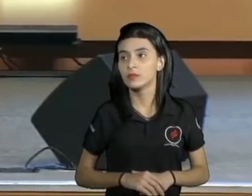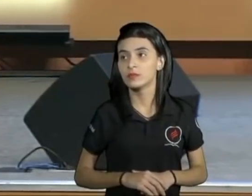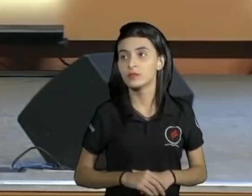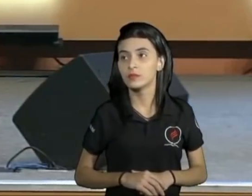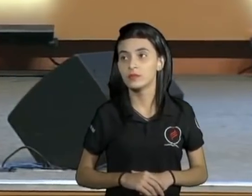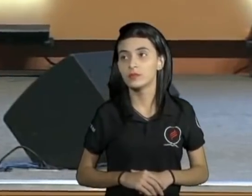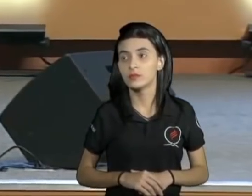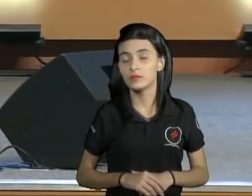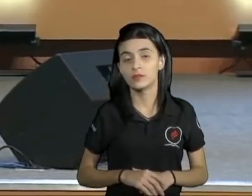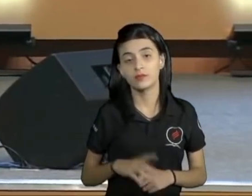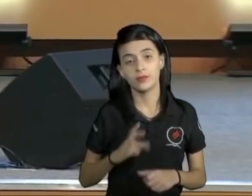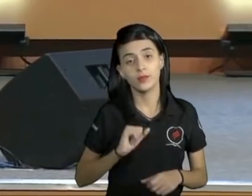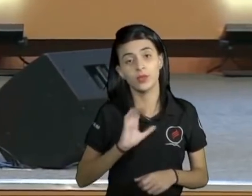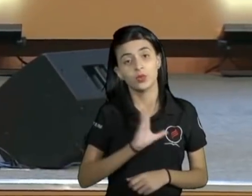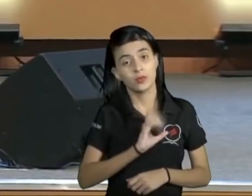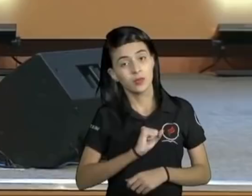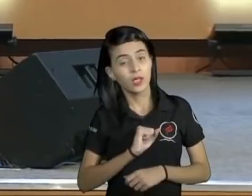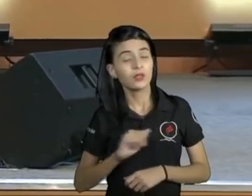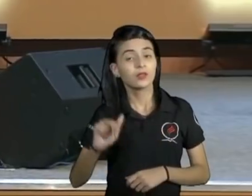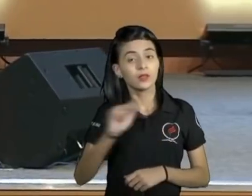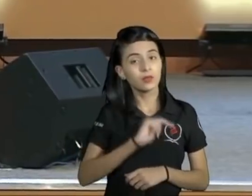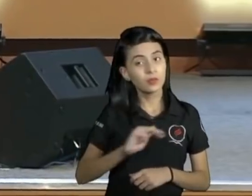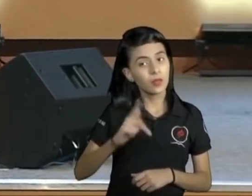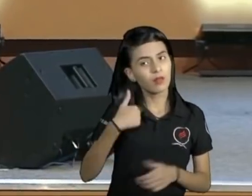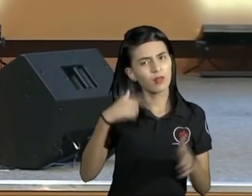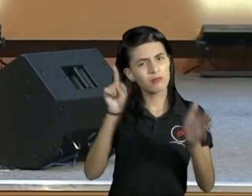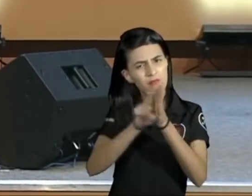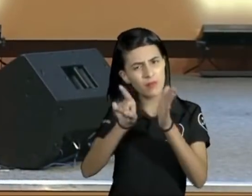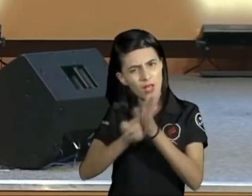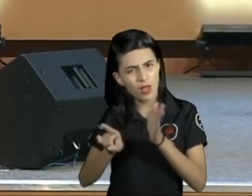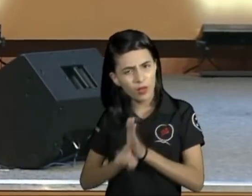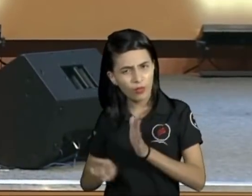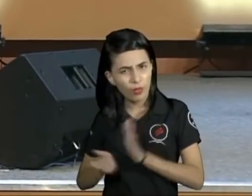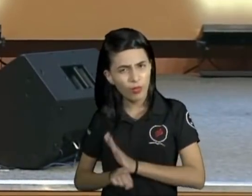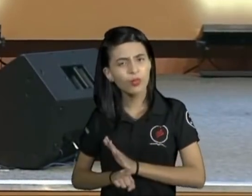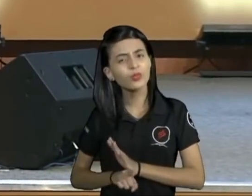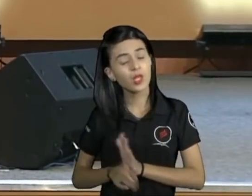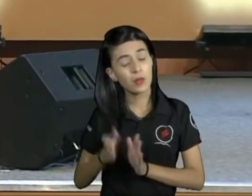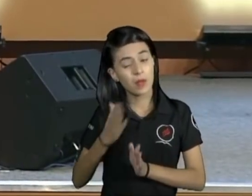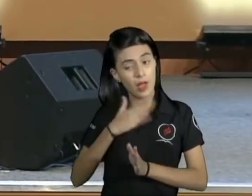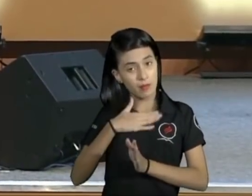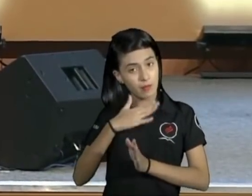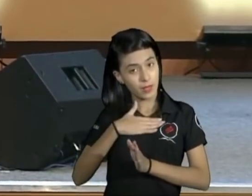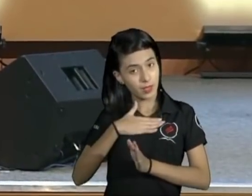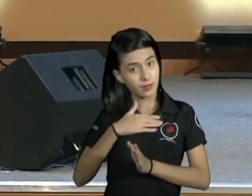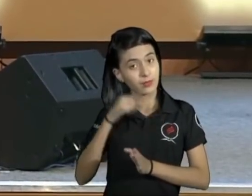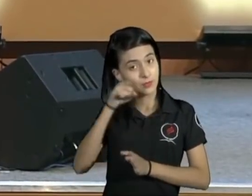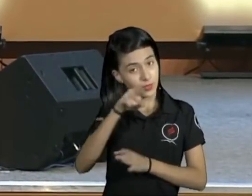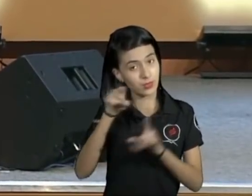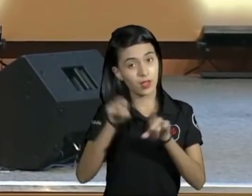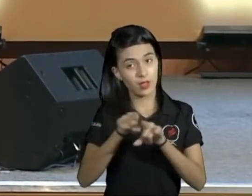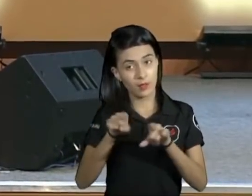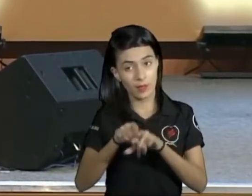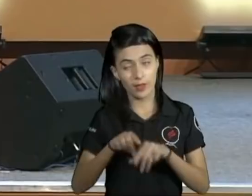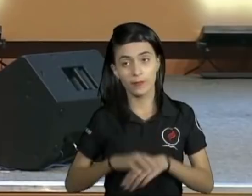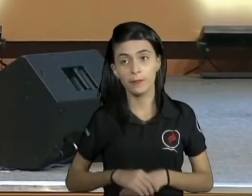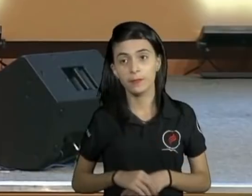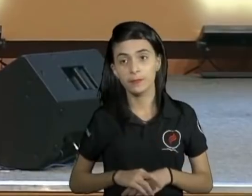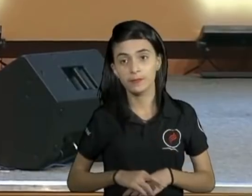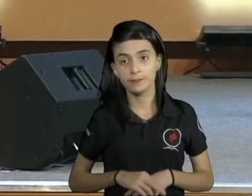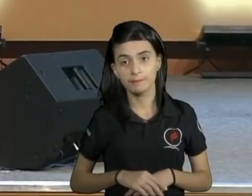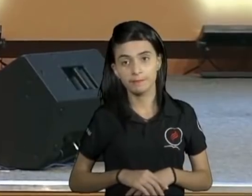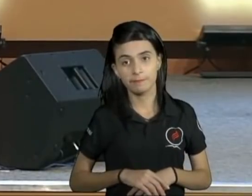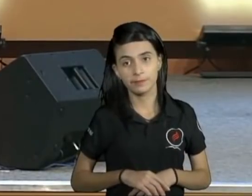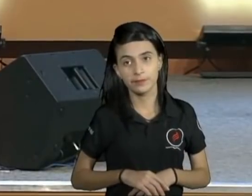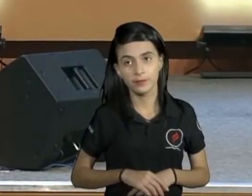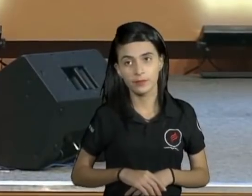Olá meus amados irmãos eu estou fazendo essas perguntas que são para mim e para você agora